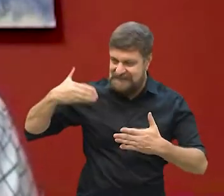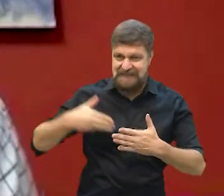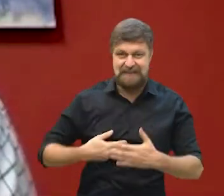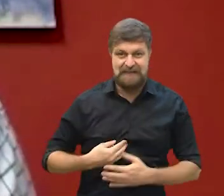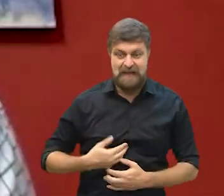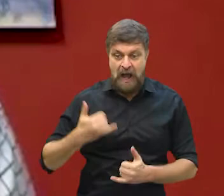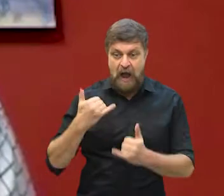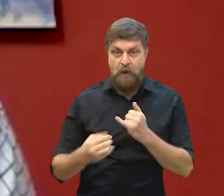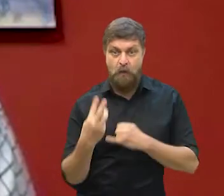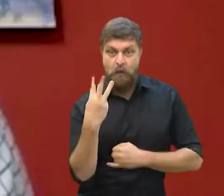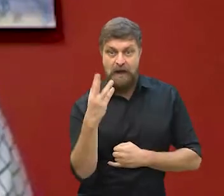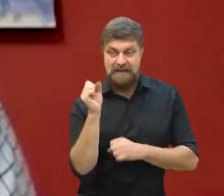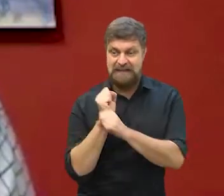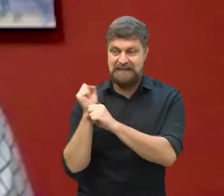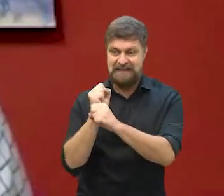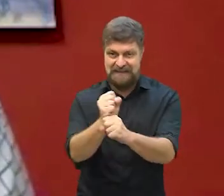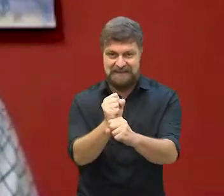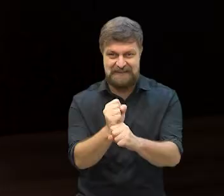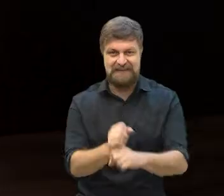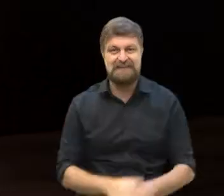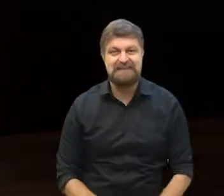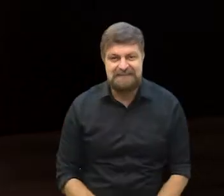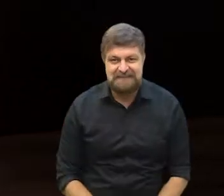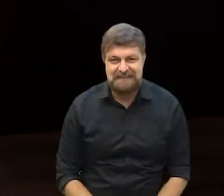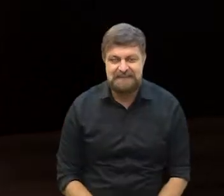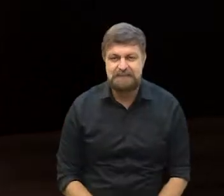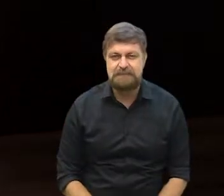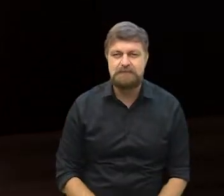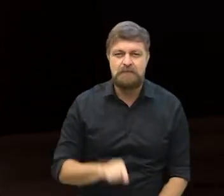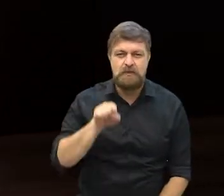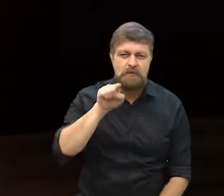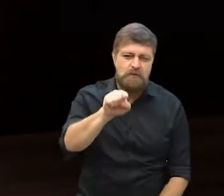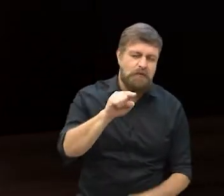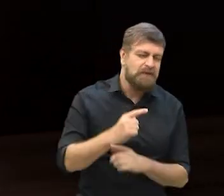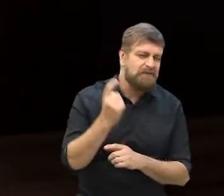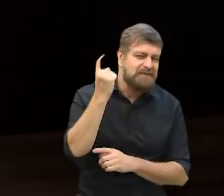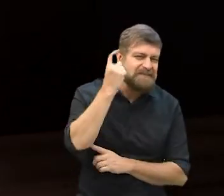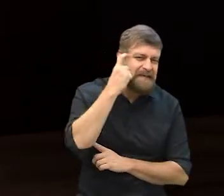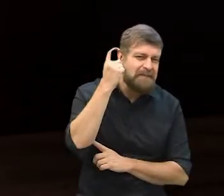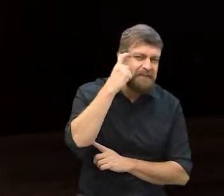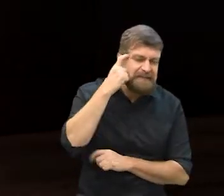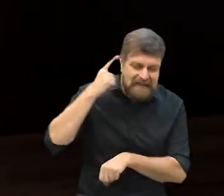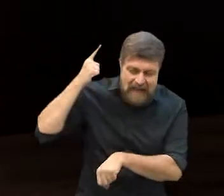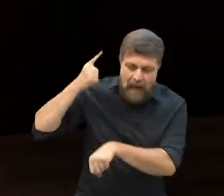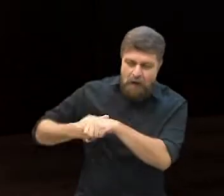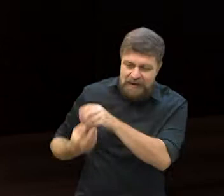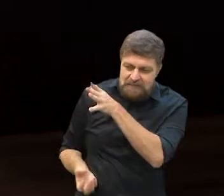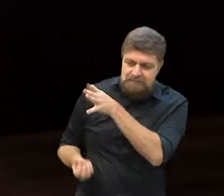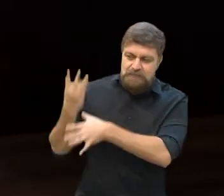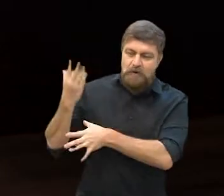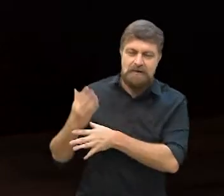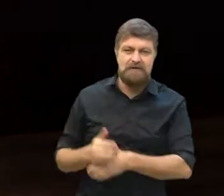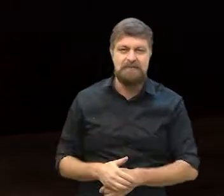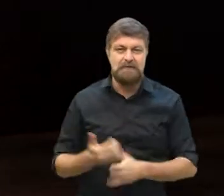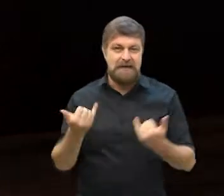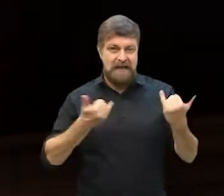quase 3 décadas, viu? Já passamos dos 25. E quando você pensa naquele momento, me fala um